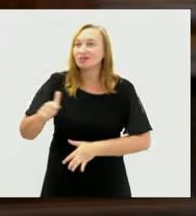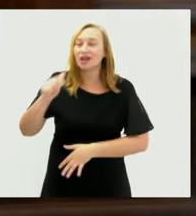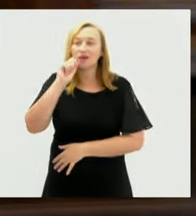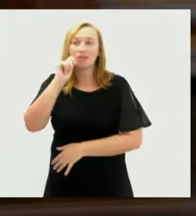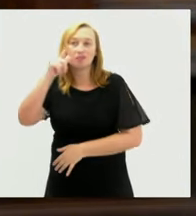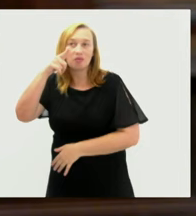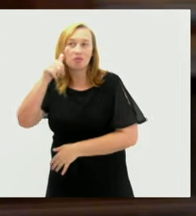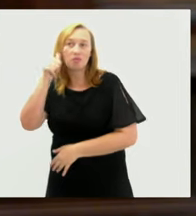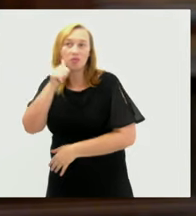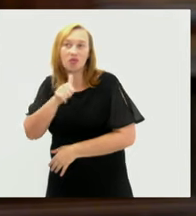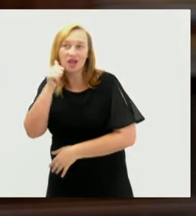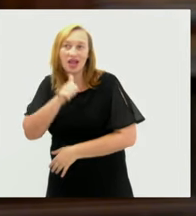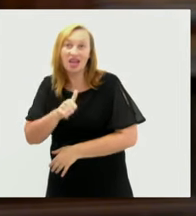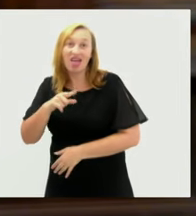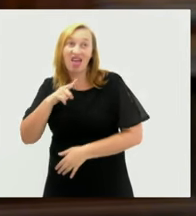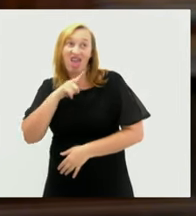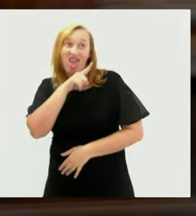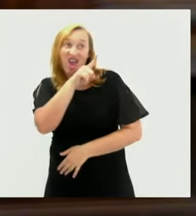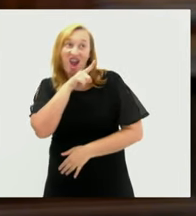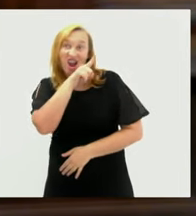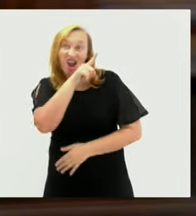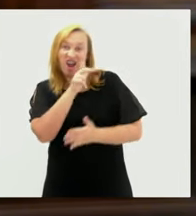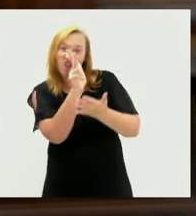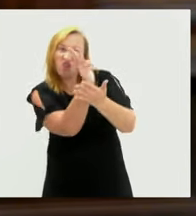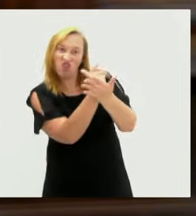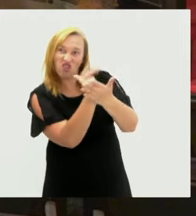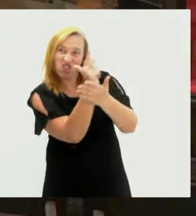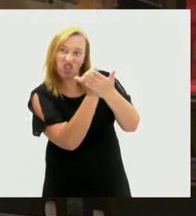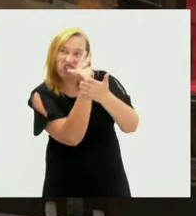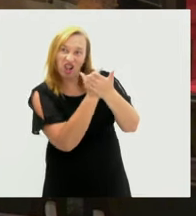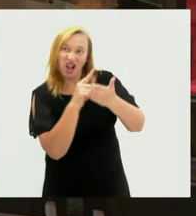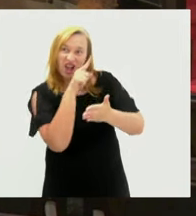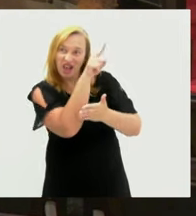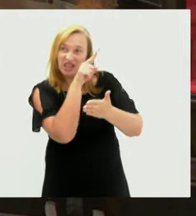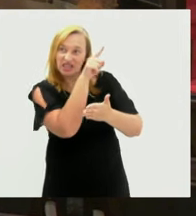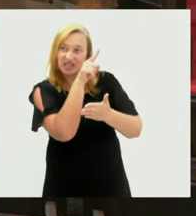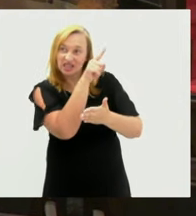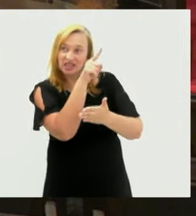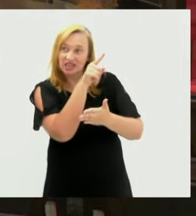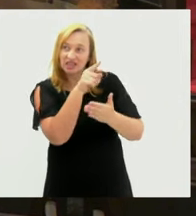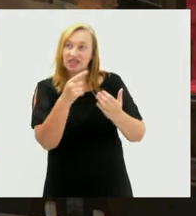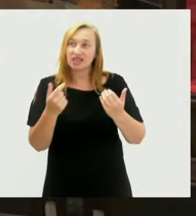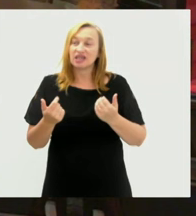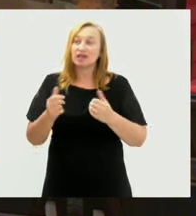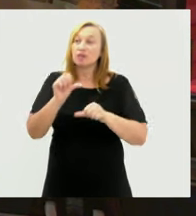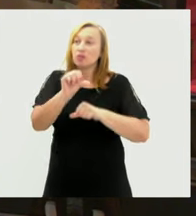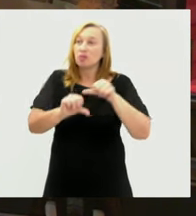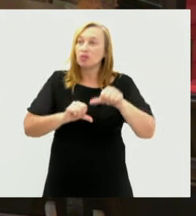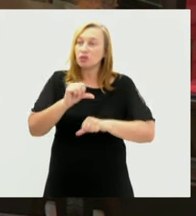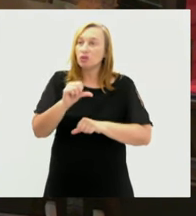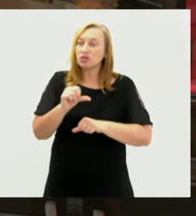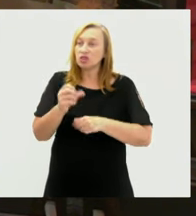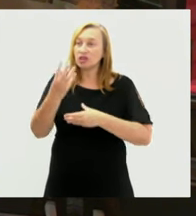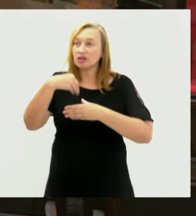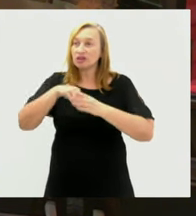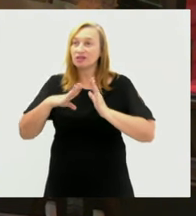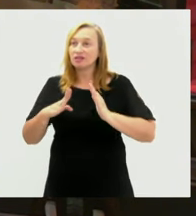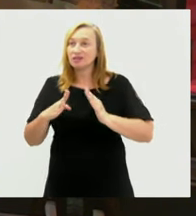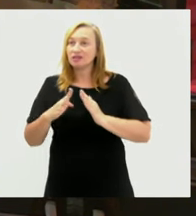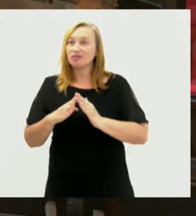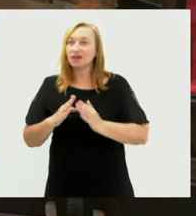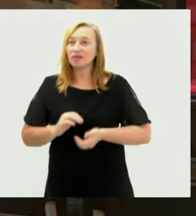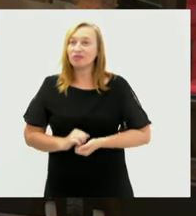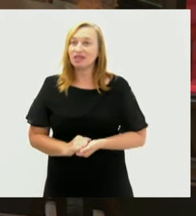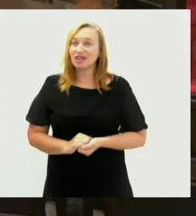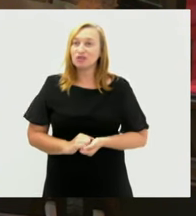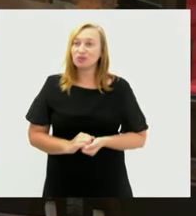É aquela pintura ali, é aquele retrato ali que a gente deve e pode mudar dentro das casas legislativas, e é por isso que a